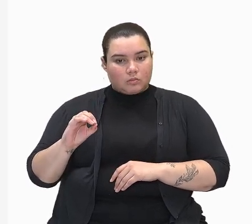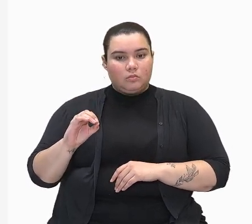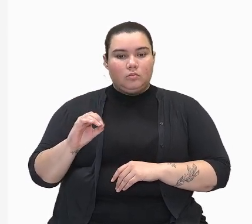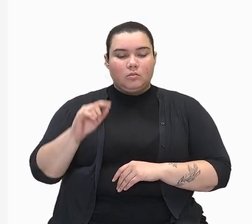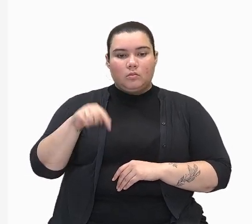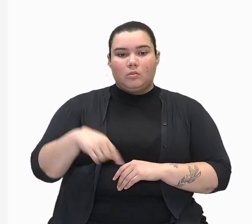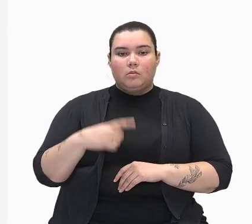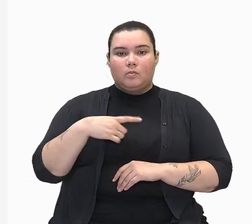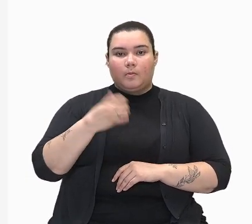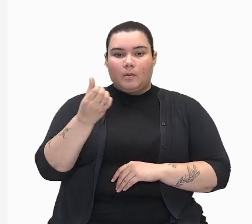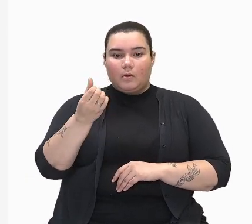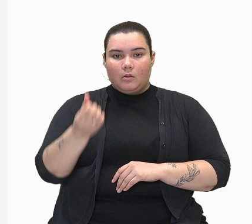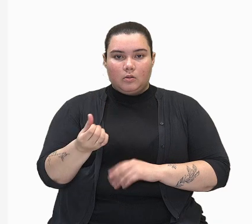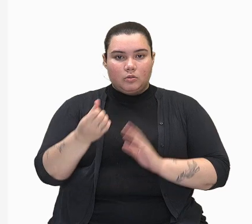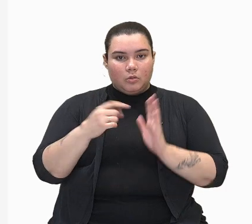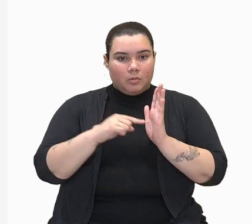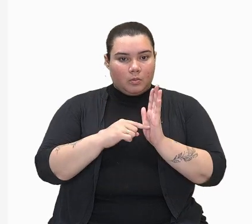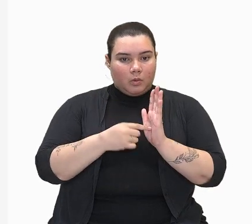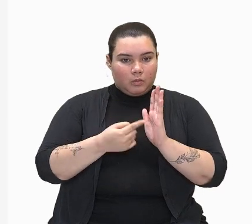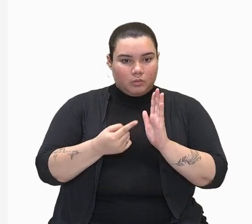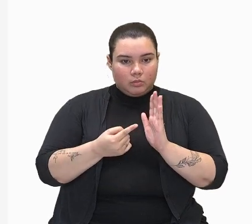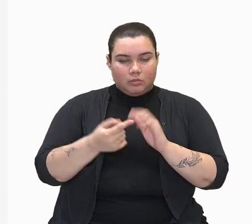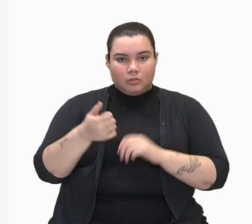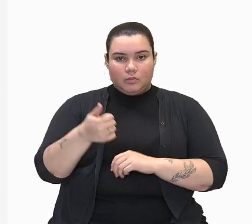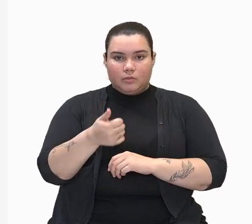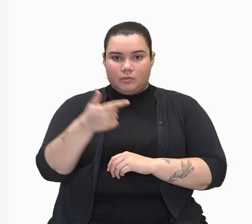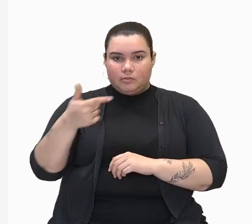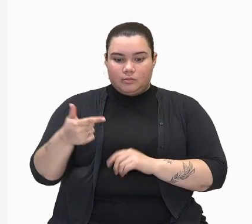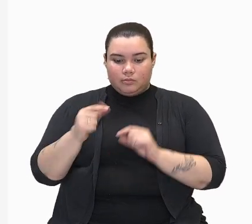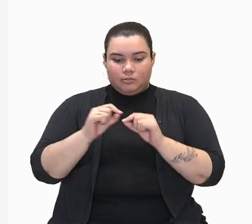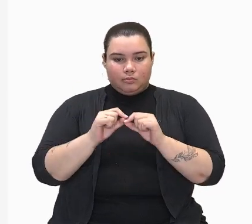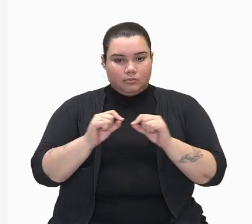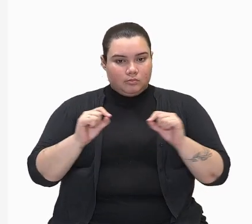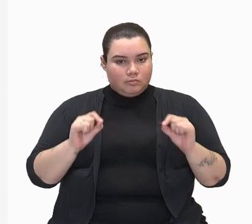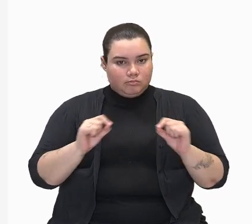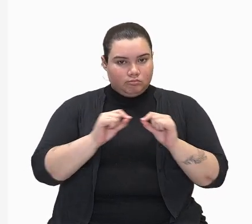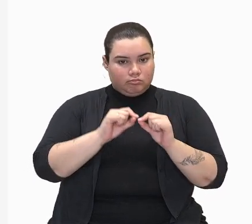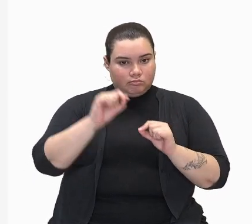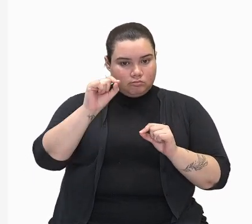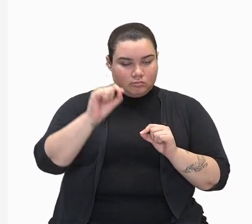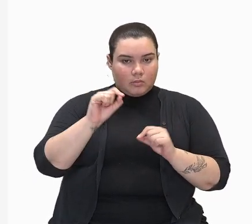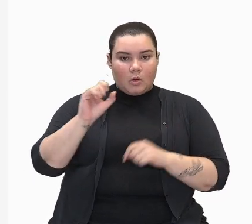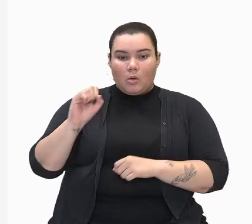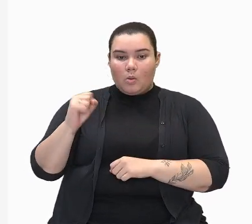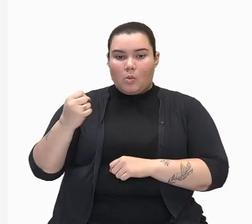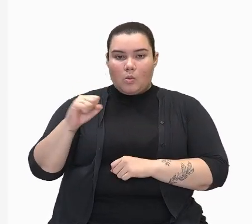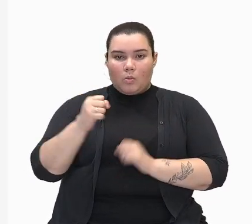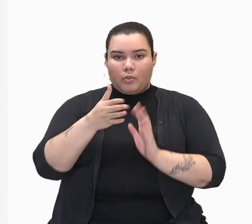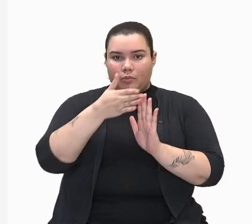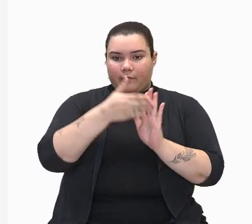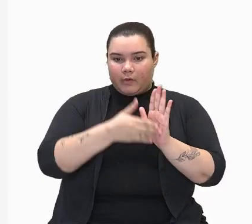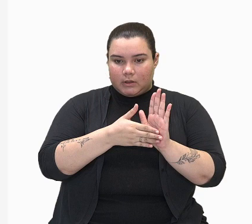aí 6 vértices, 12 arestas e 8 faces.